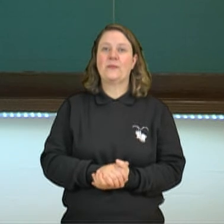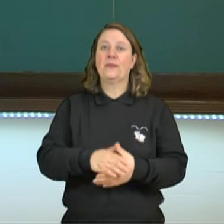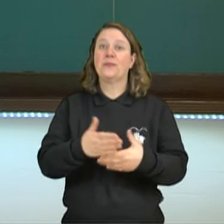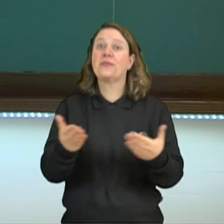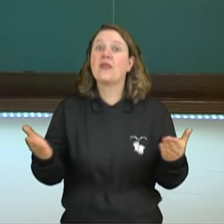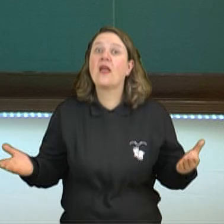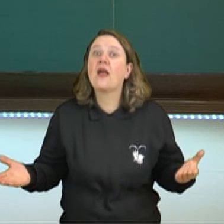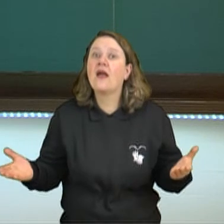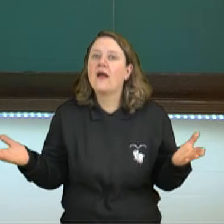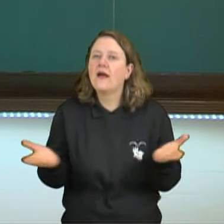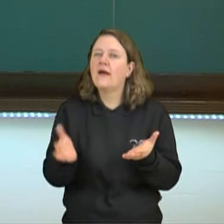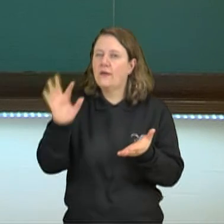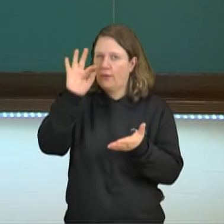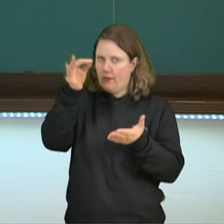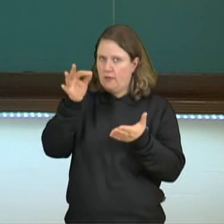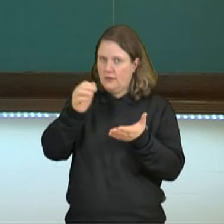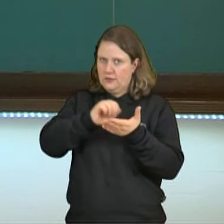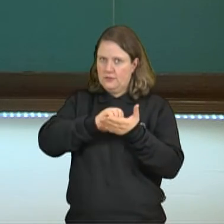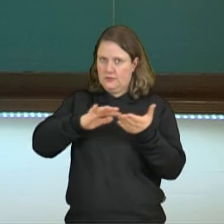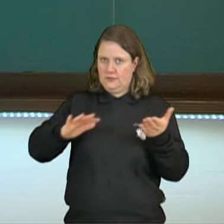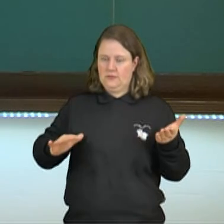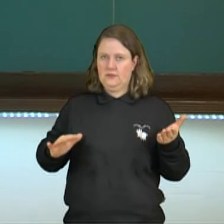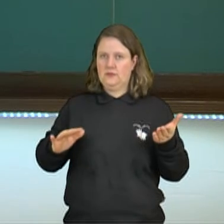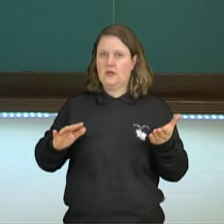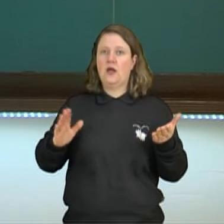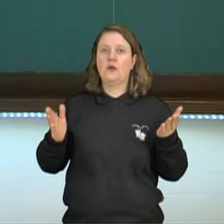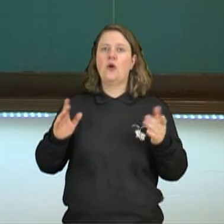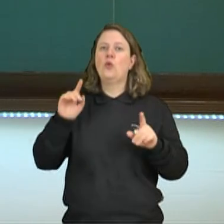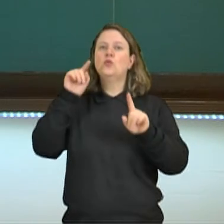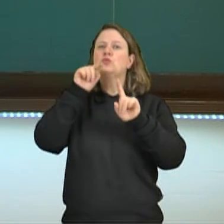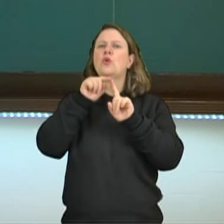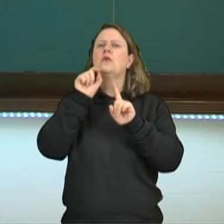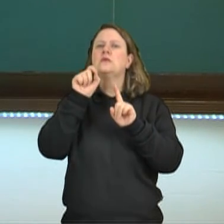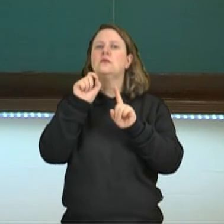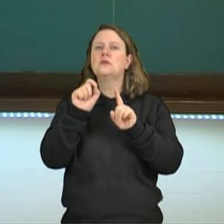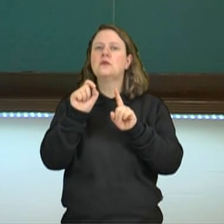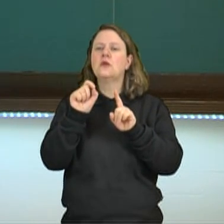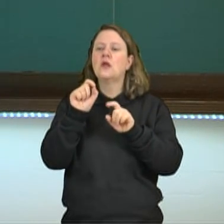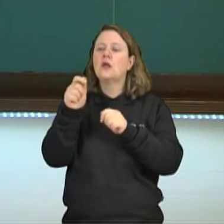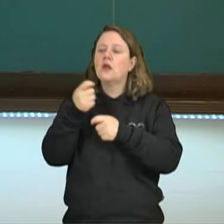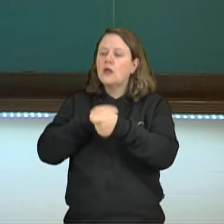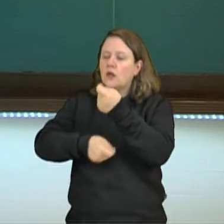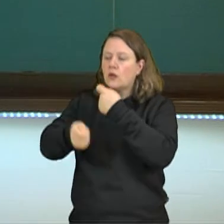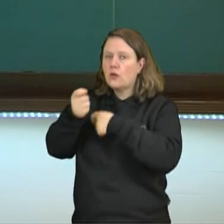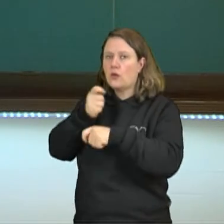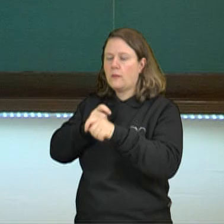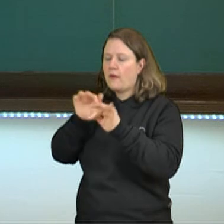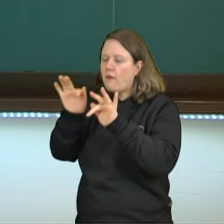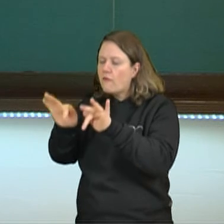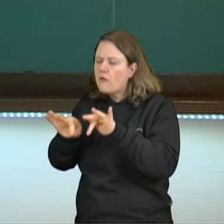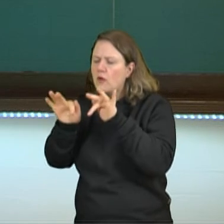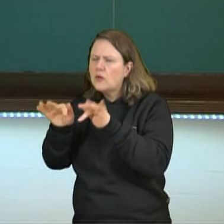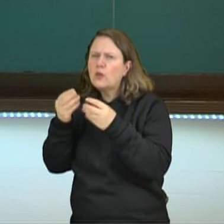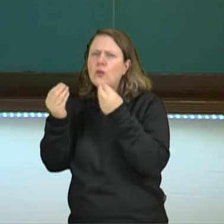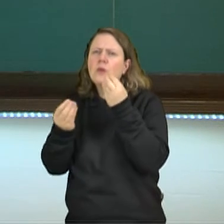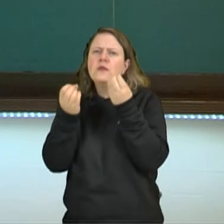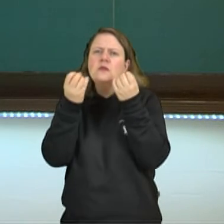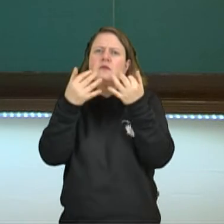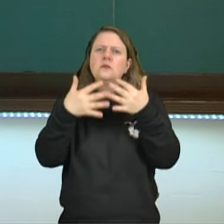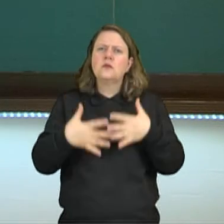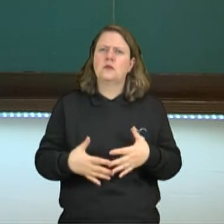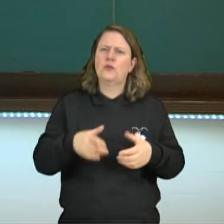Galera, vamos corrigir a nossa atividade, né? Referindo-se à economia feudal, como que nós podemos definir essa economia? Quais